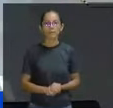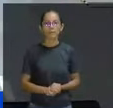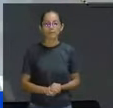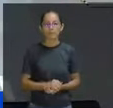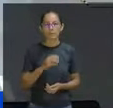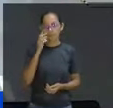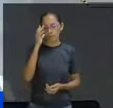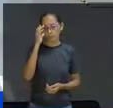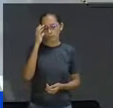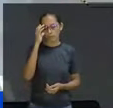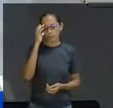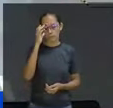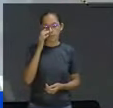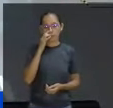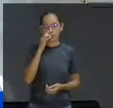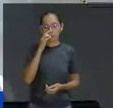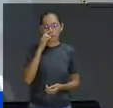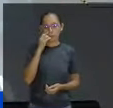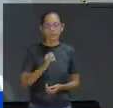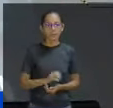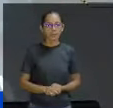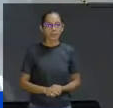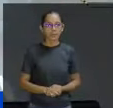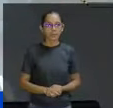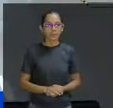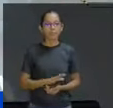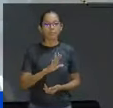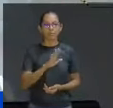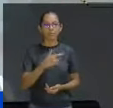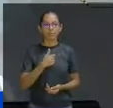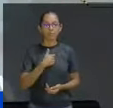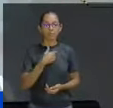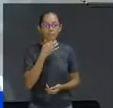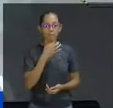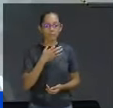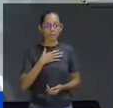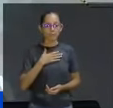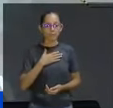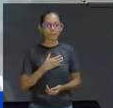ampla do plenário. Embora ele tenha argumentado isso, a proposta